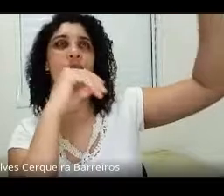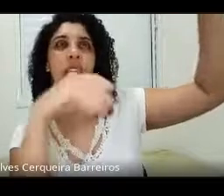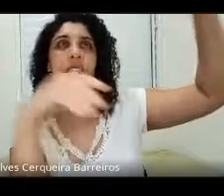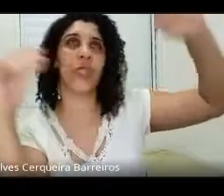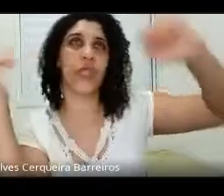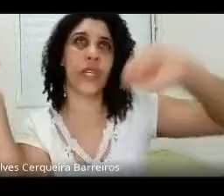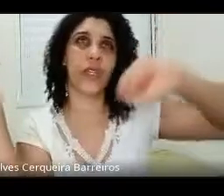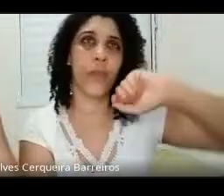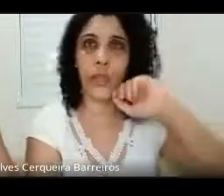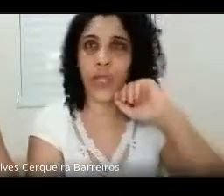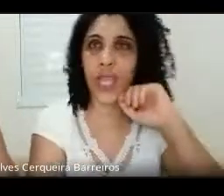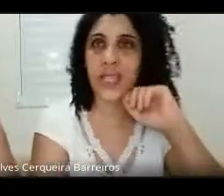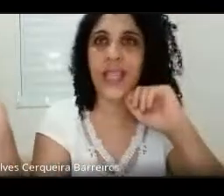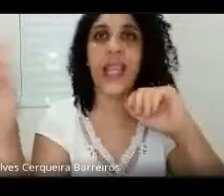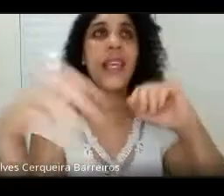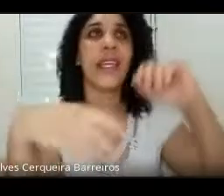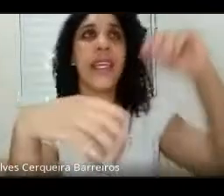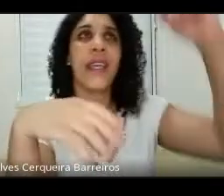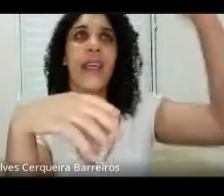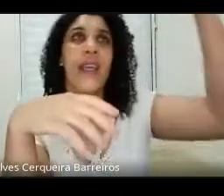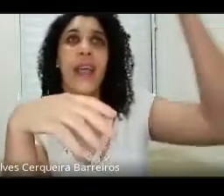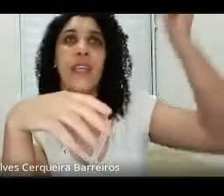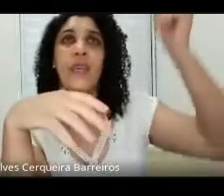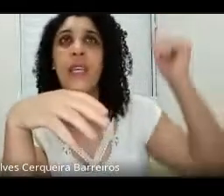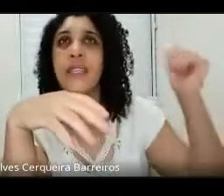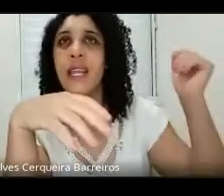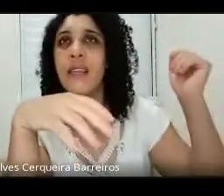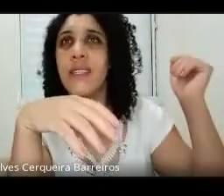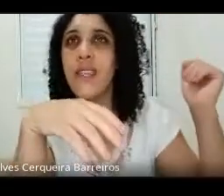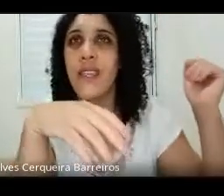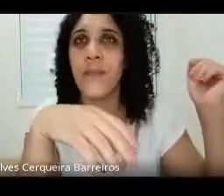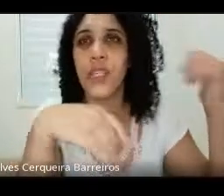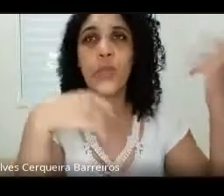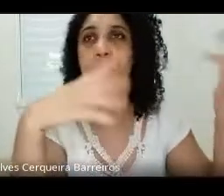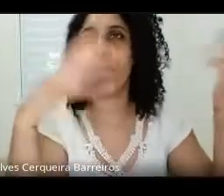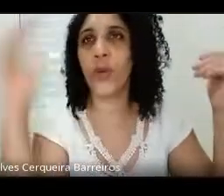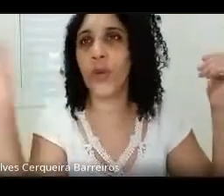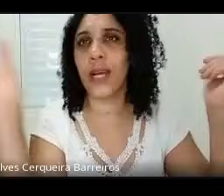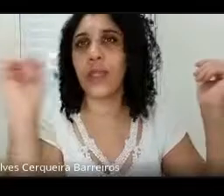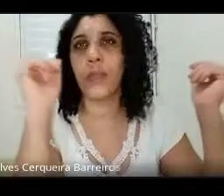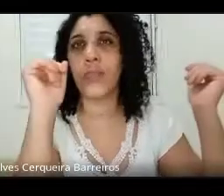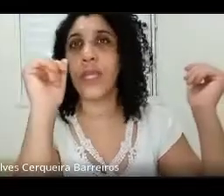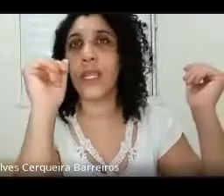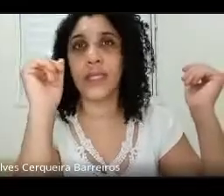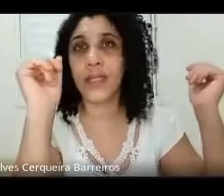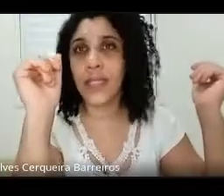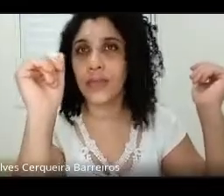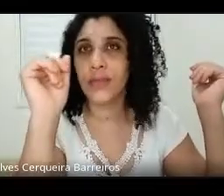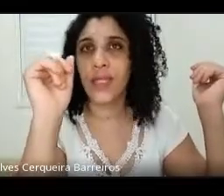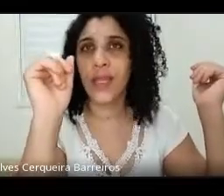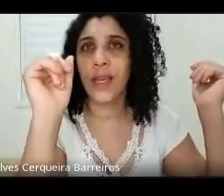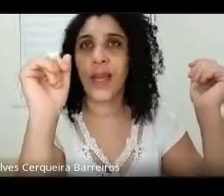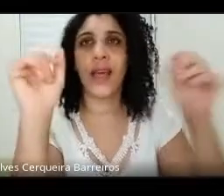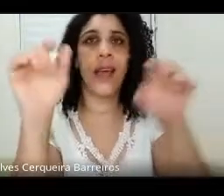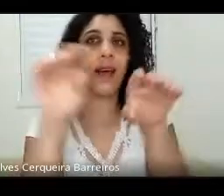negação diferente do que no português que a língua inglesa ela vai ser superior à língua portuguesa.